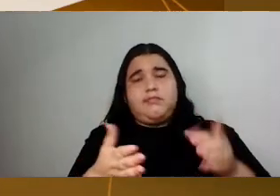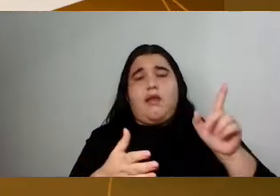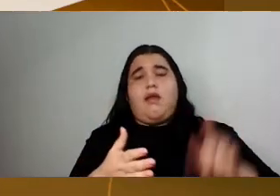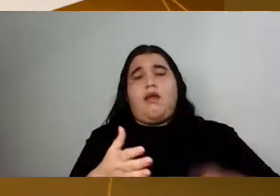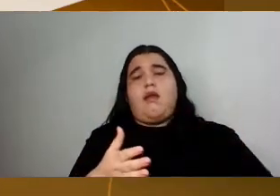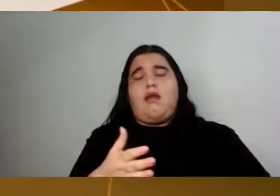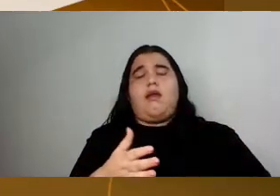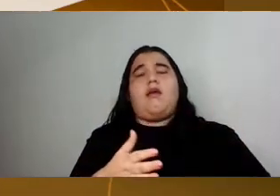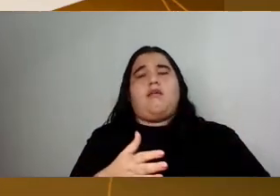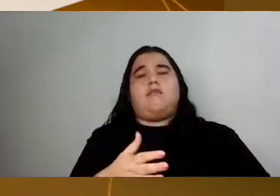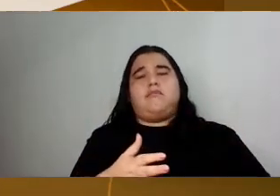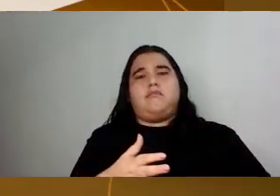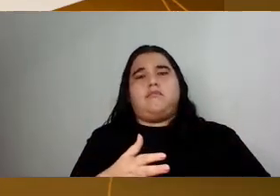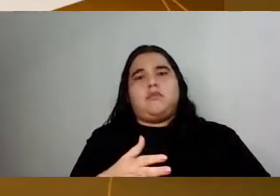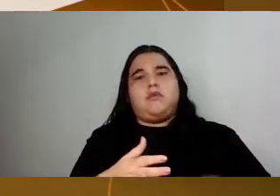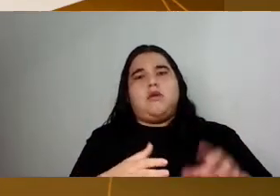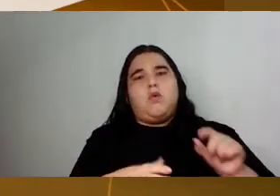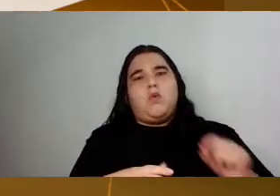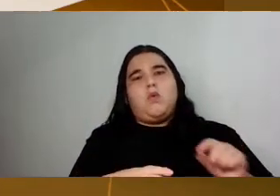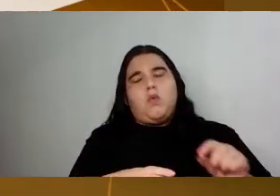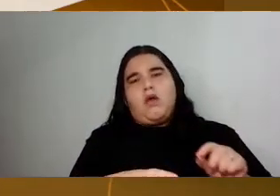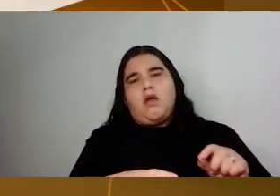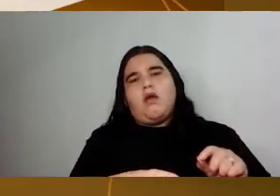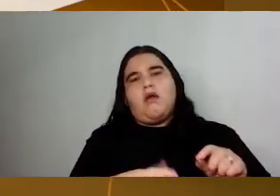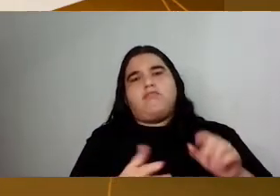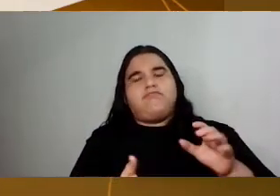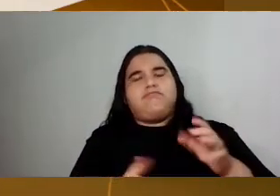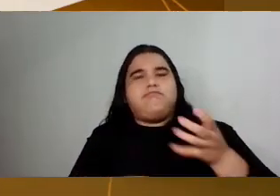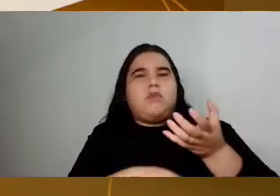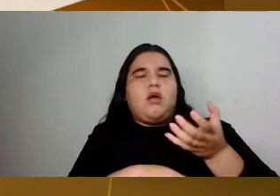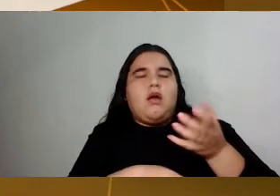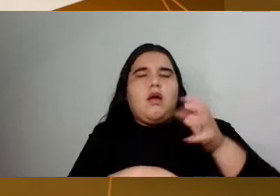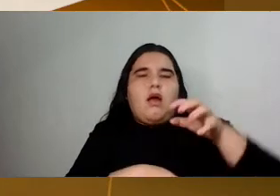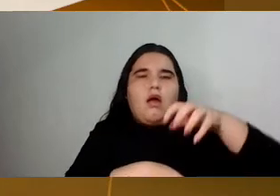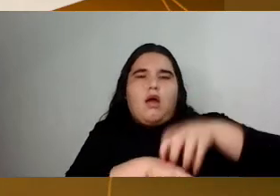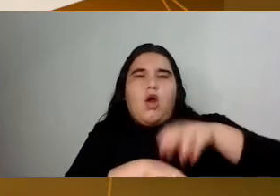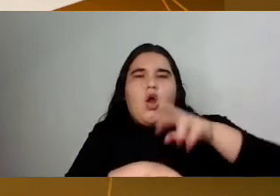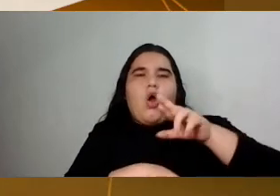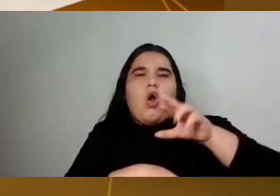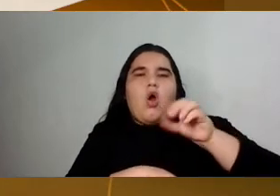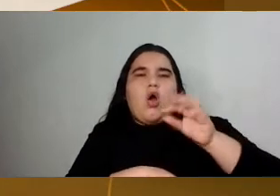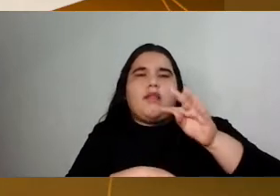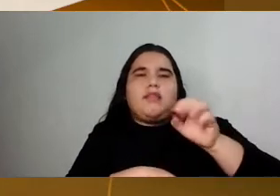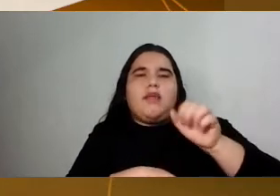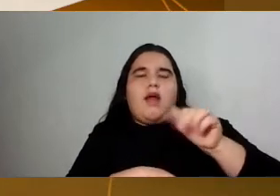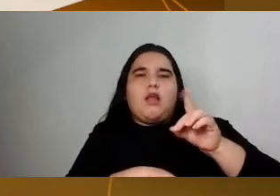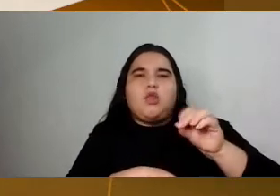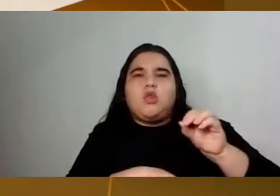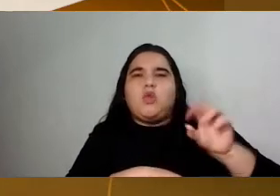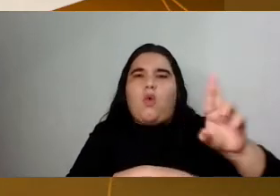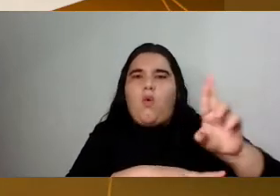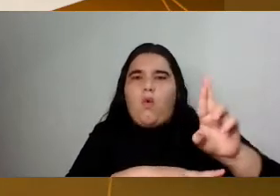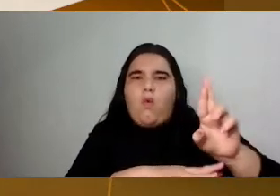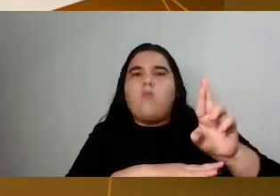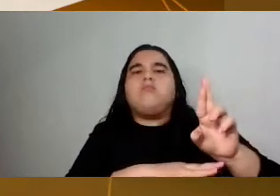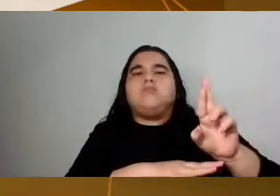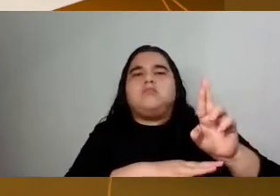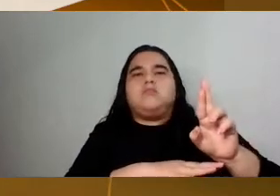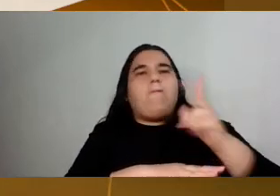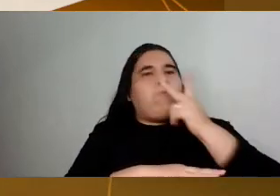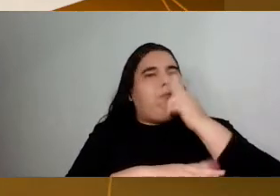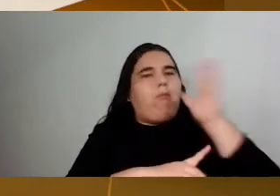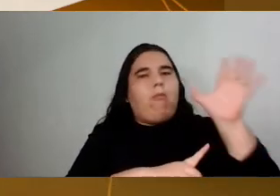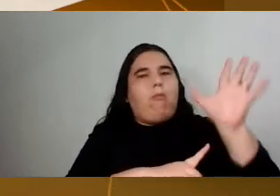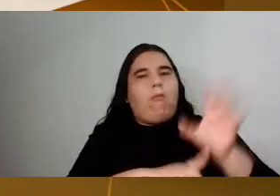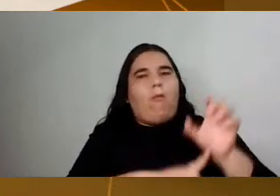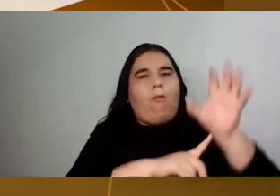capacidade de rotear automaticamente, né? Ter a confiabilidade, ter aí a questão da redundância dos links. Ele é um